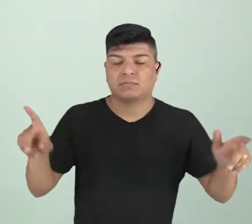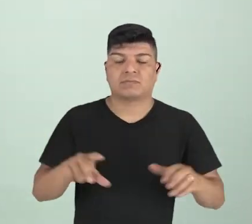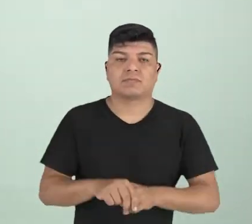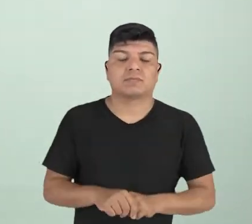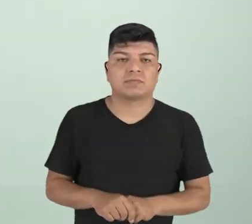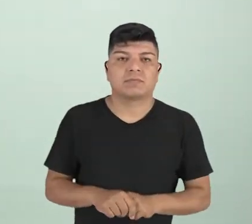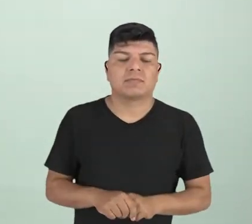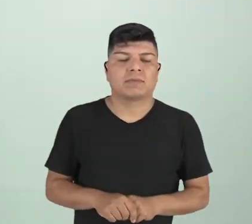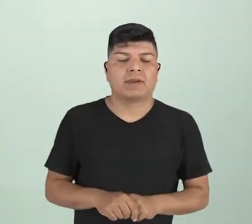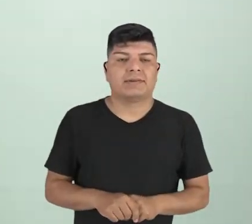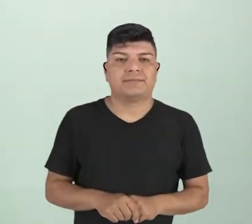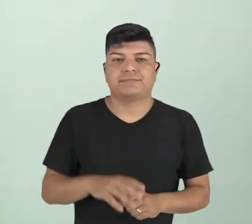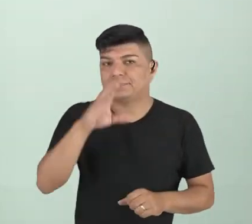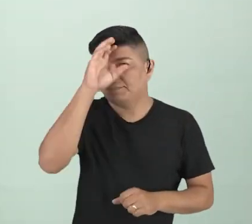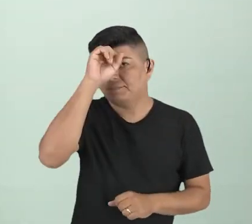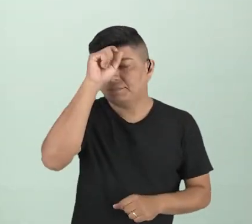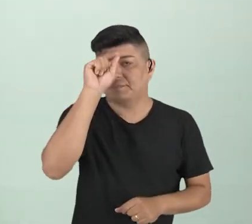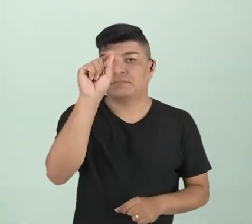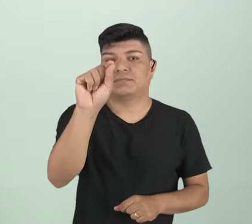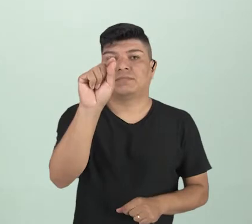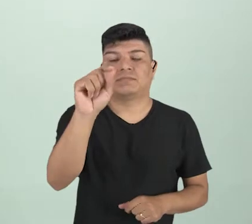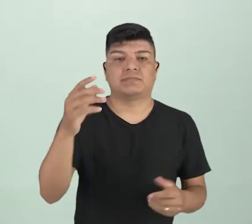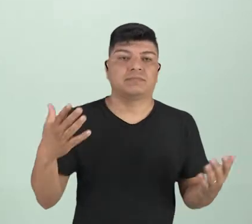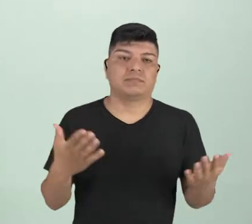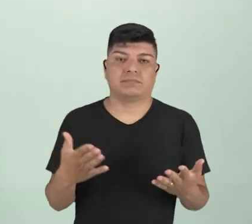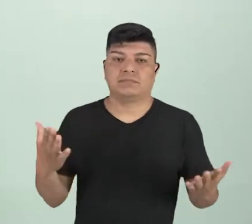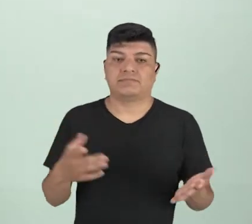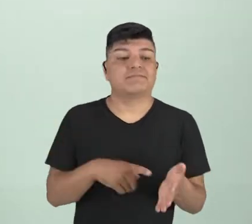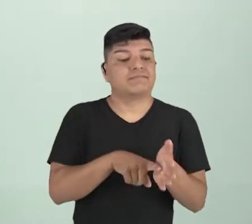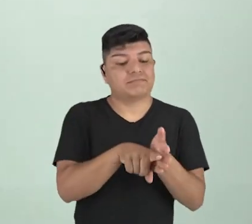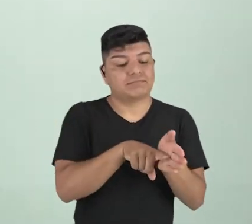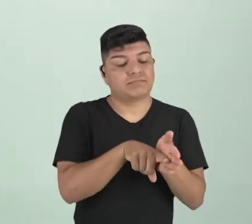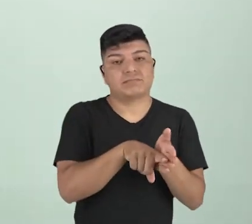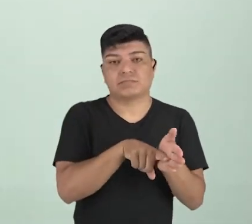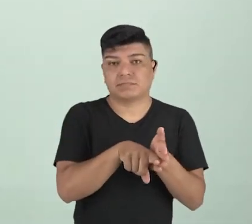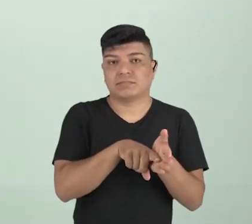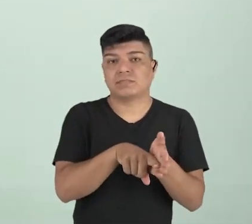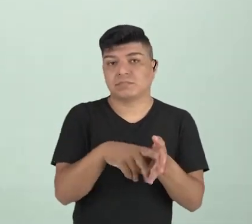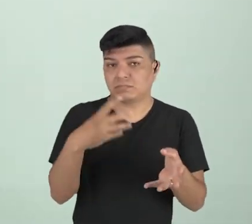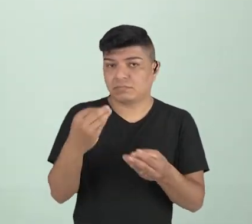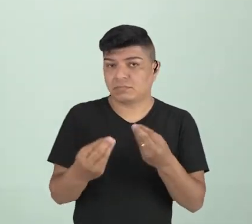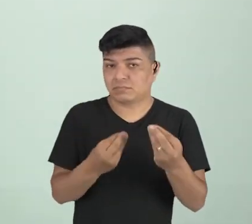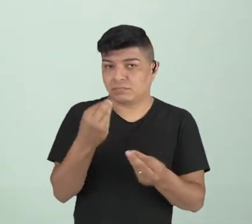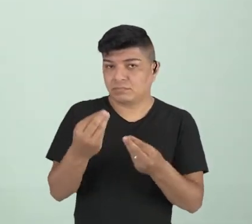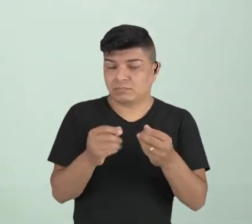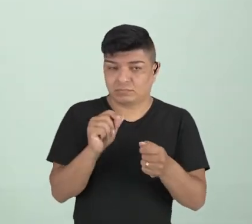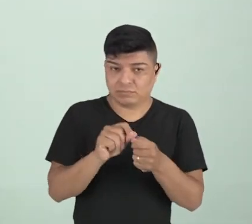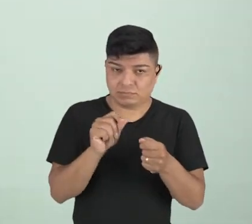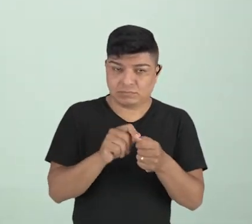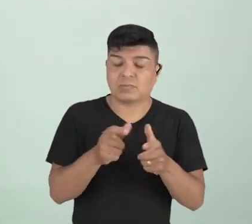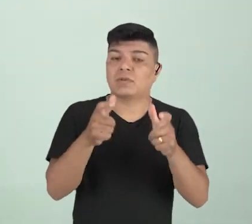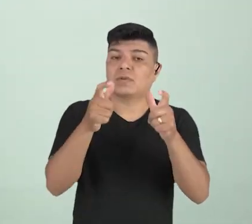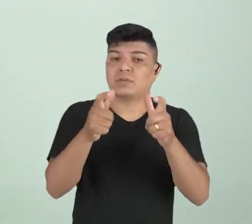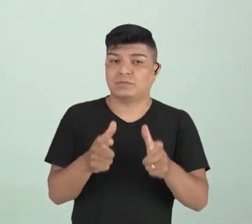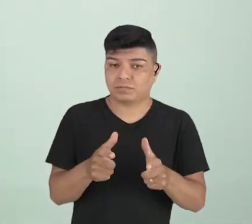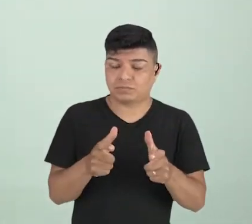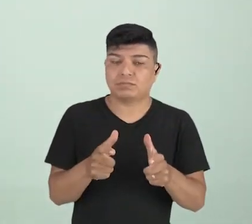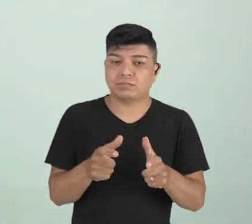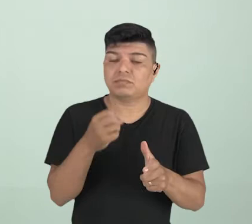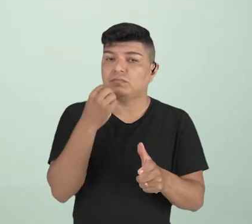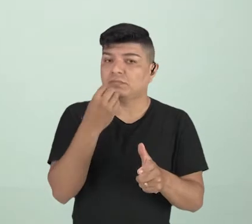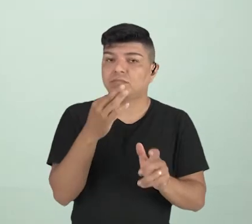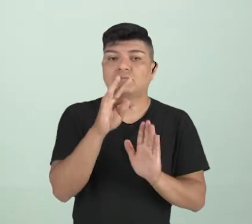Bem, o que nós vamos aprender aqui? Vamos aprender a fazer pesquisas, como fazer pesquisa, onde ter